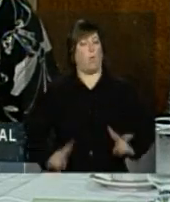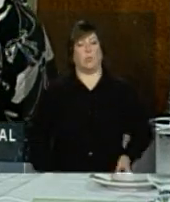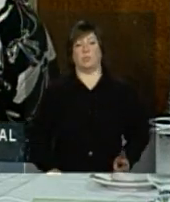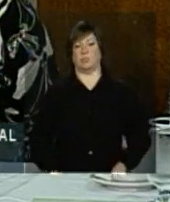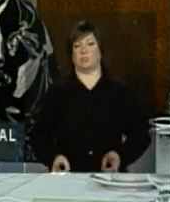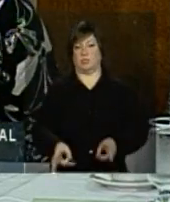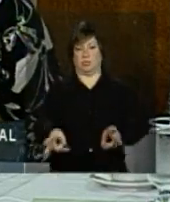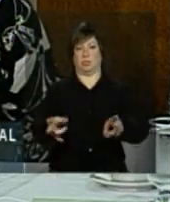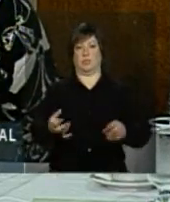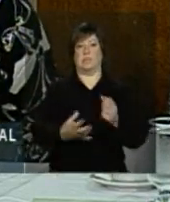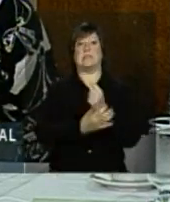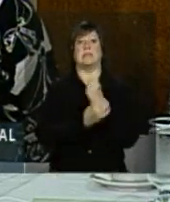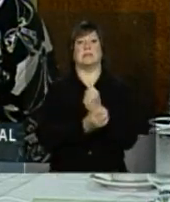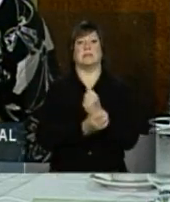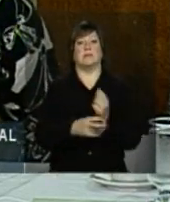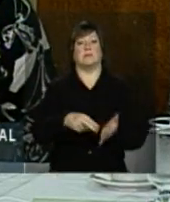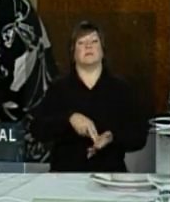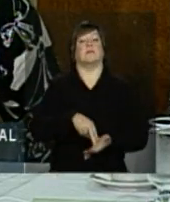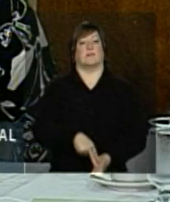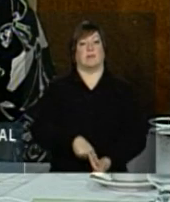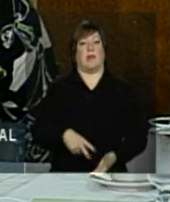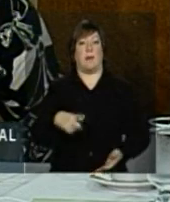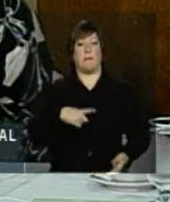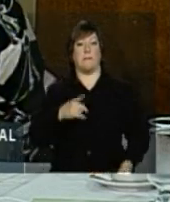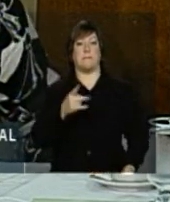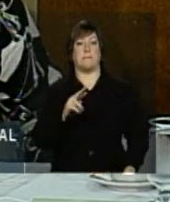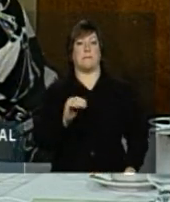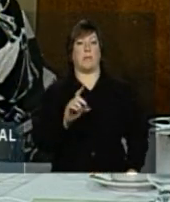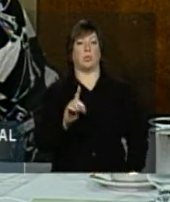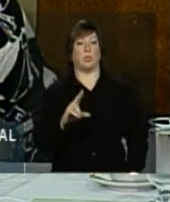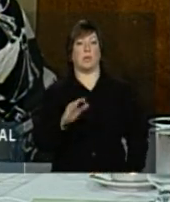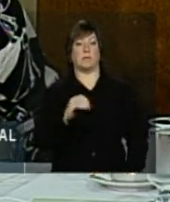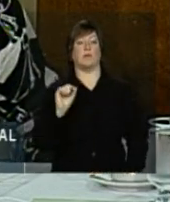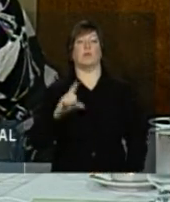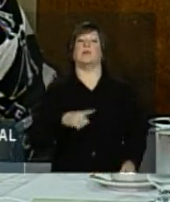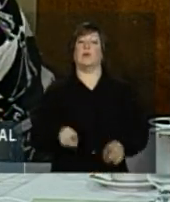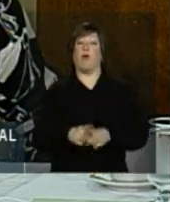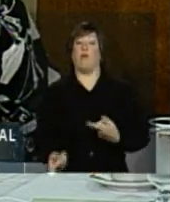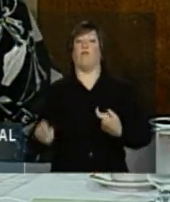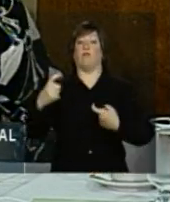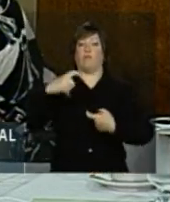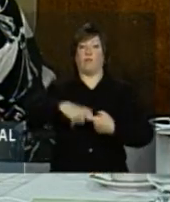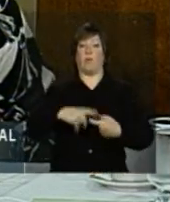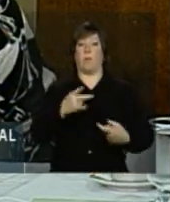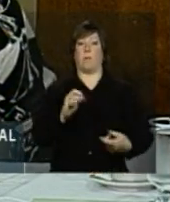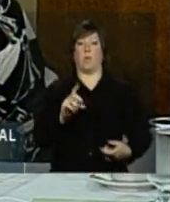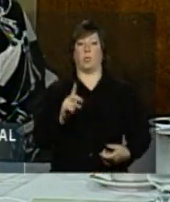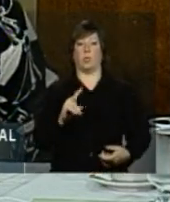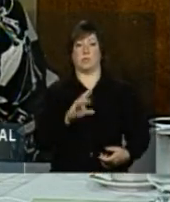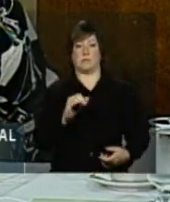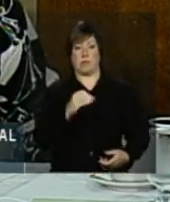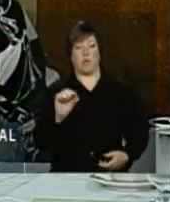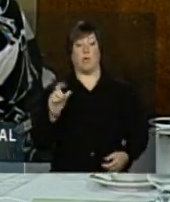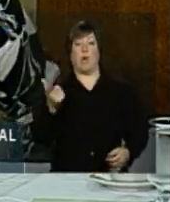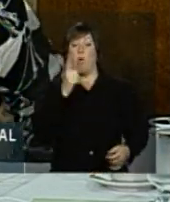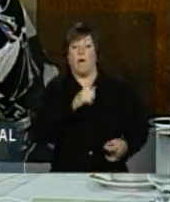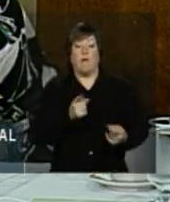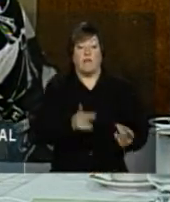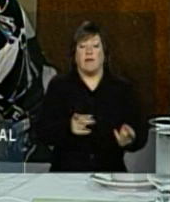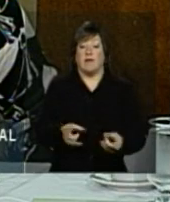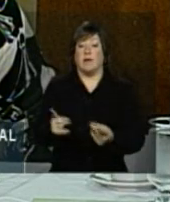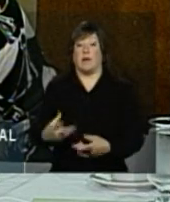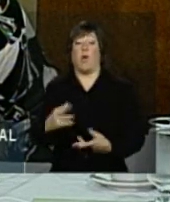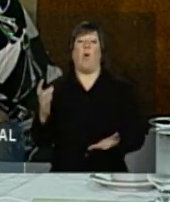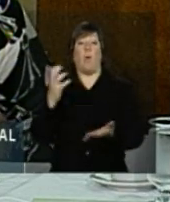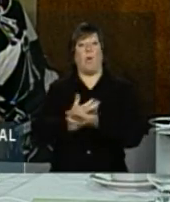ter segurança de produzir de voltar a produzir porque ele sabe que tem como vender que são as compras